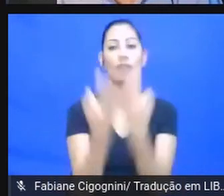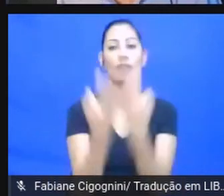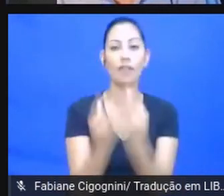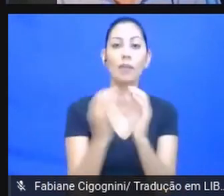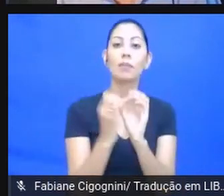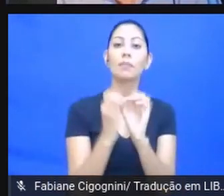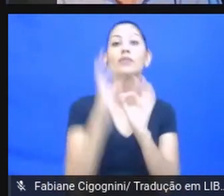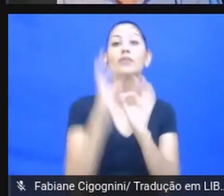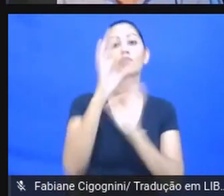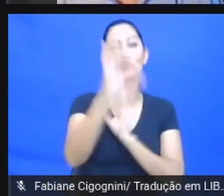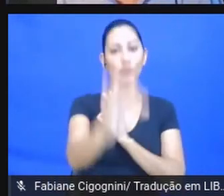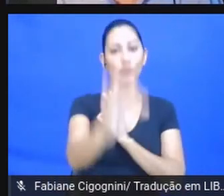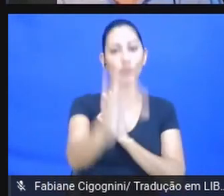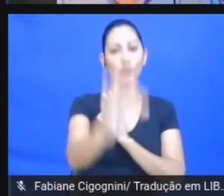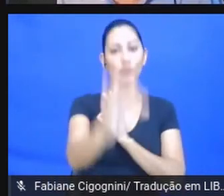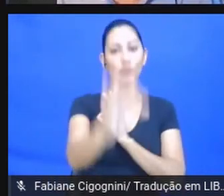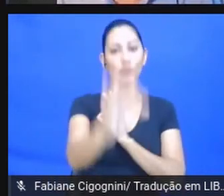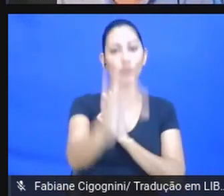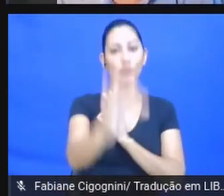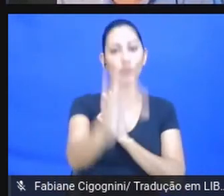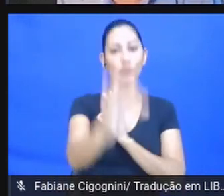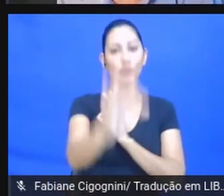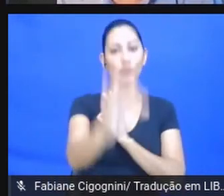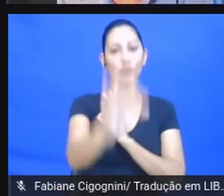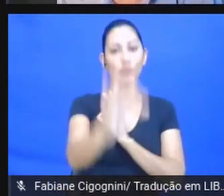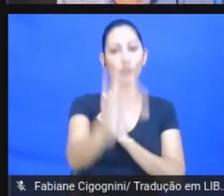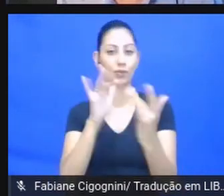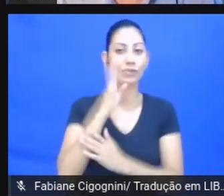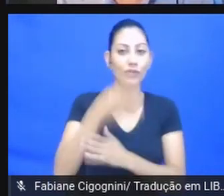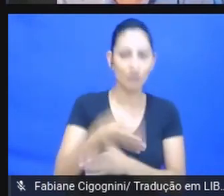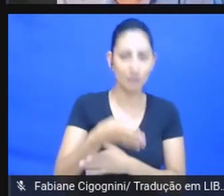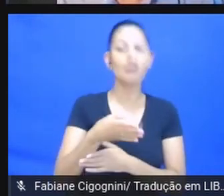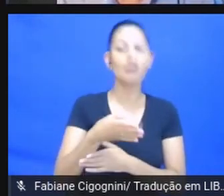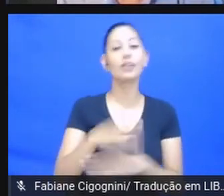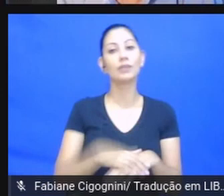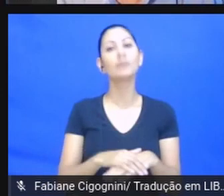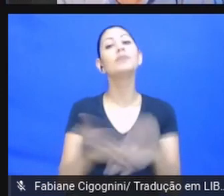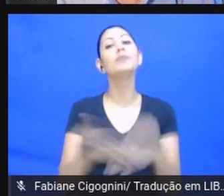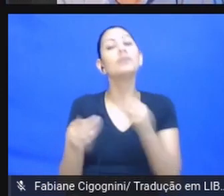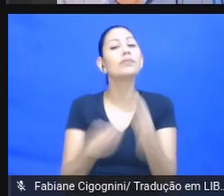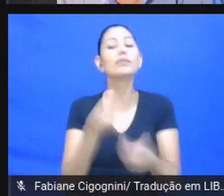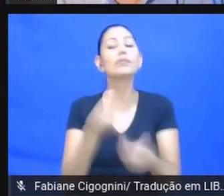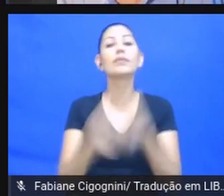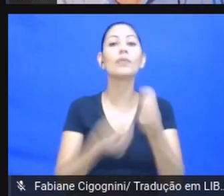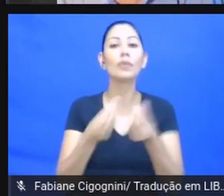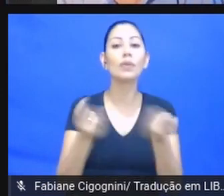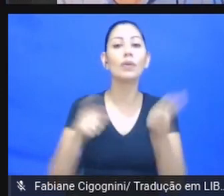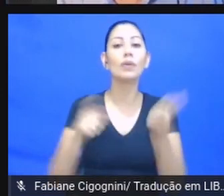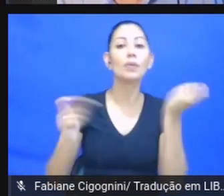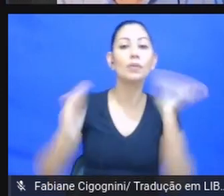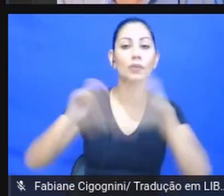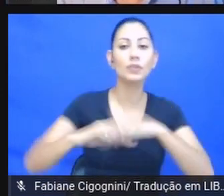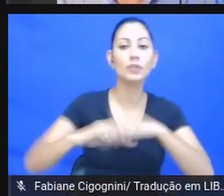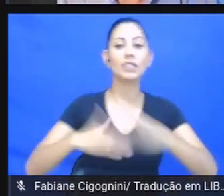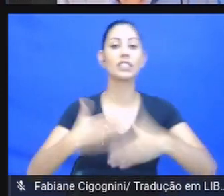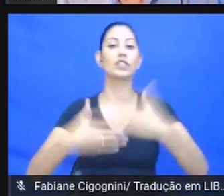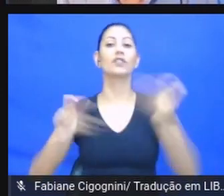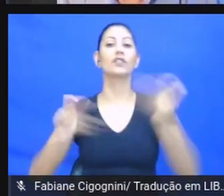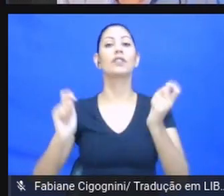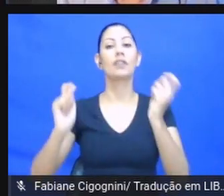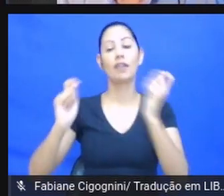distantes. Então, todas essas aprendizagens, a desenvolver as